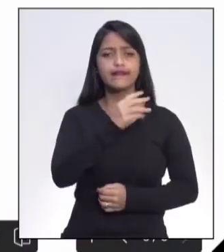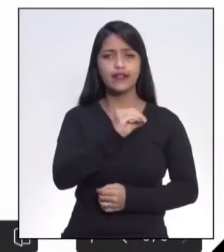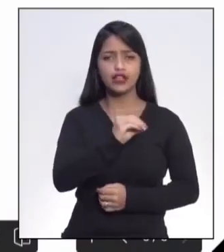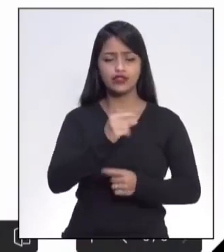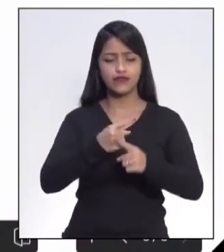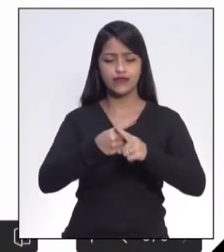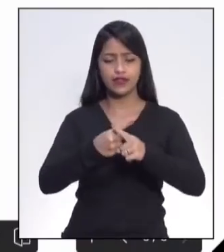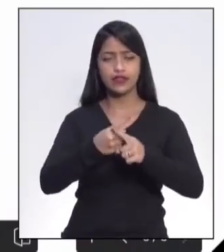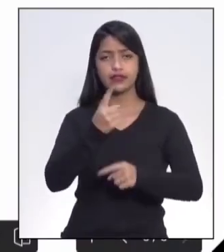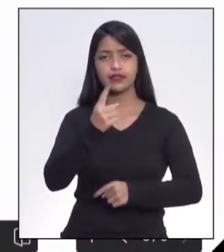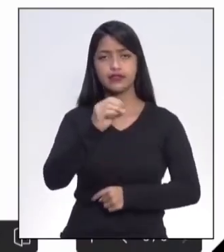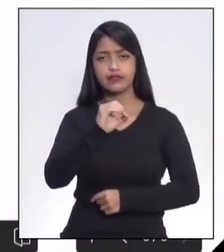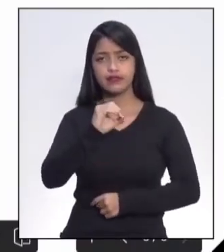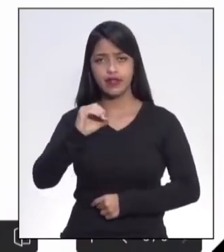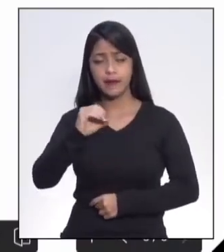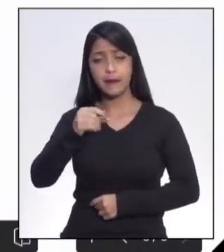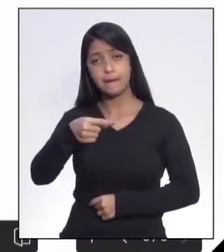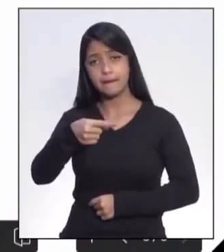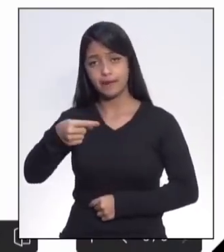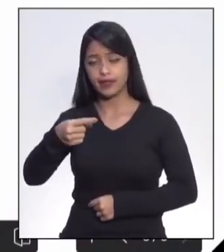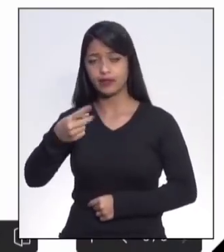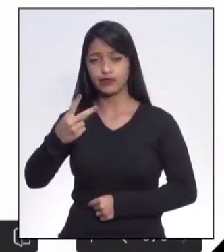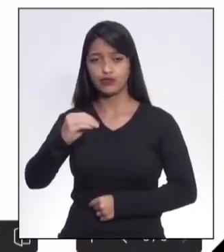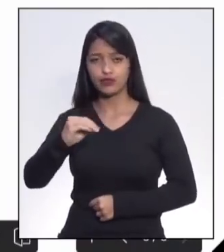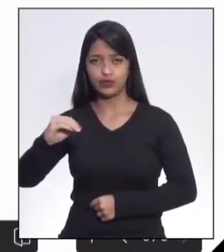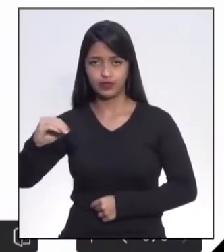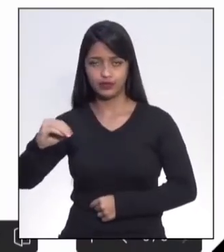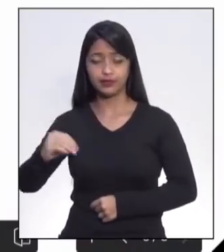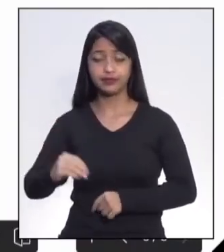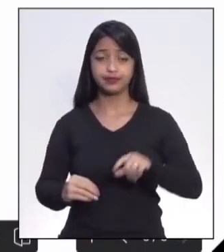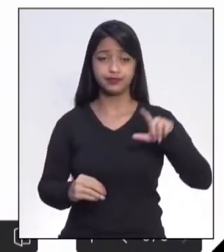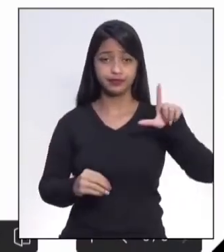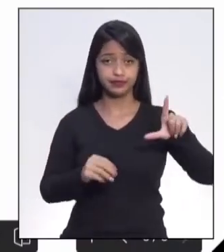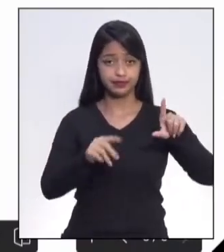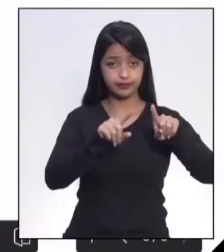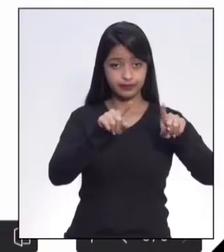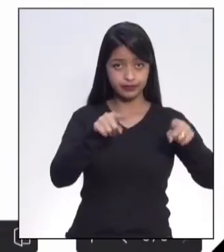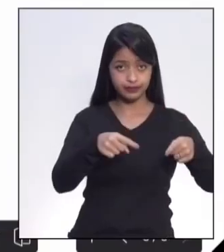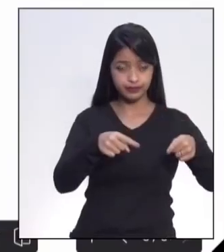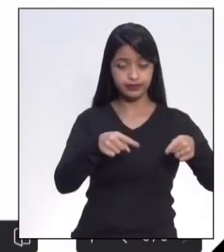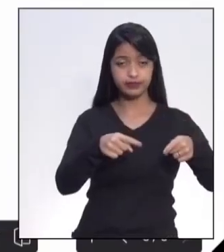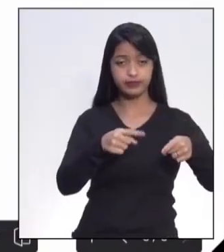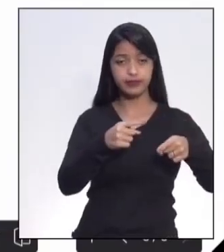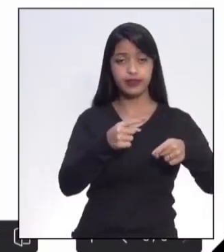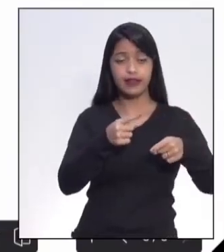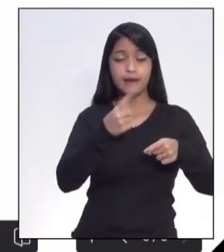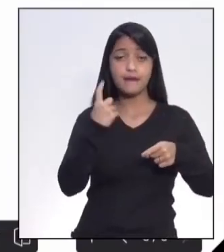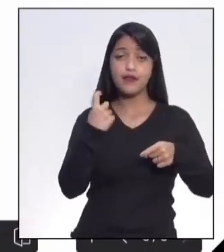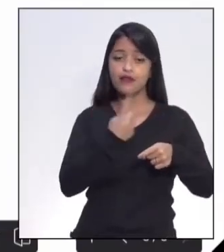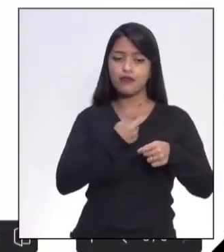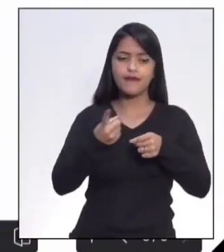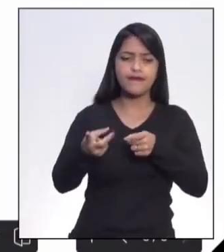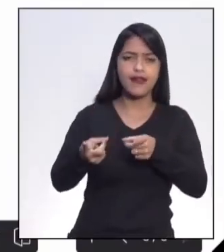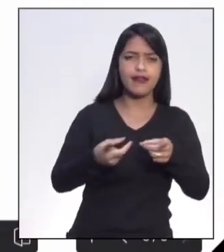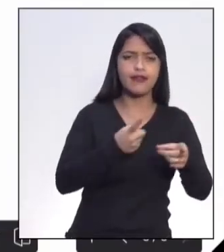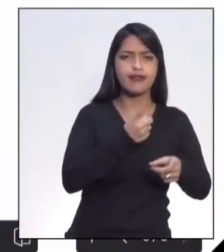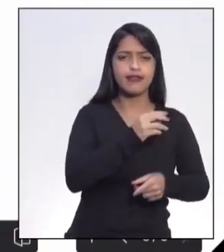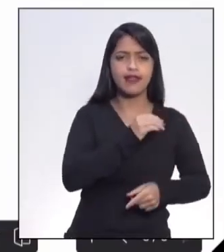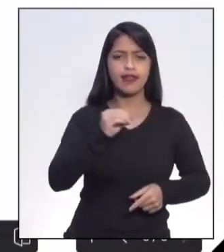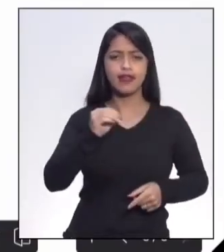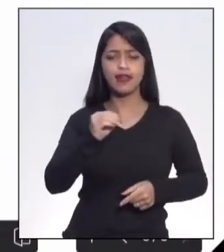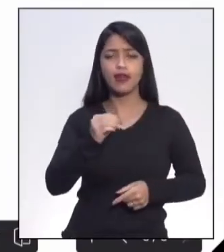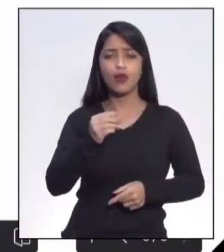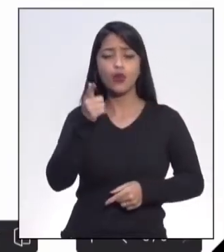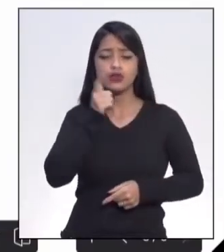200. Então, a função, o lucro com a venda de 100 perfumes é igual